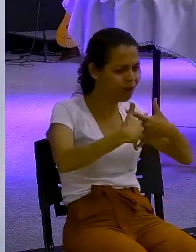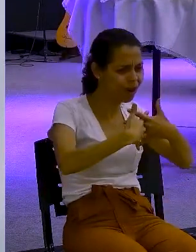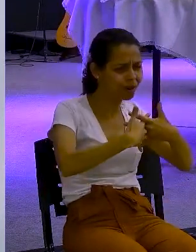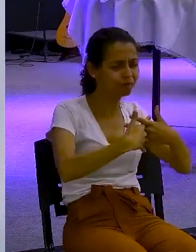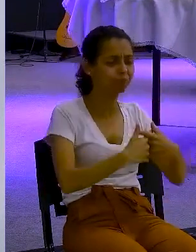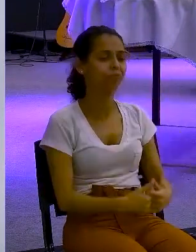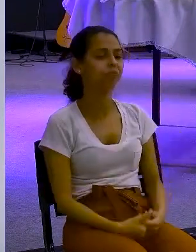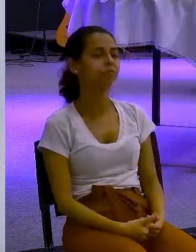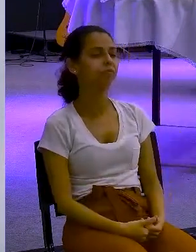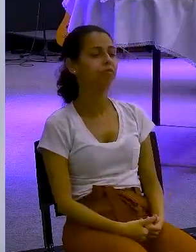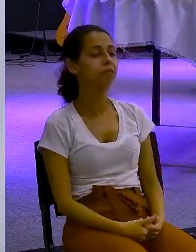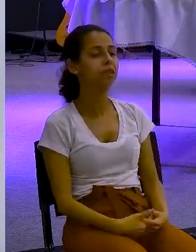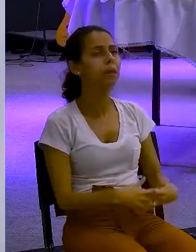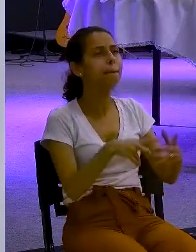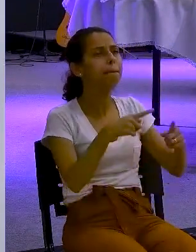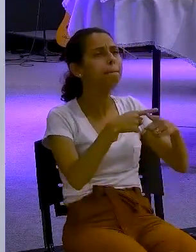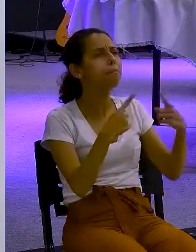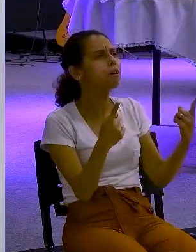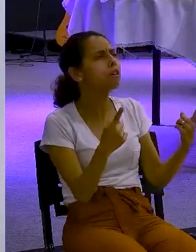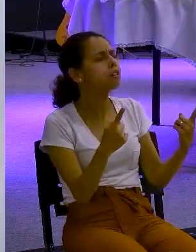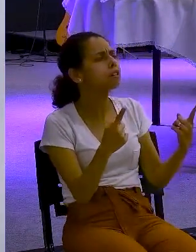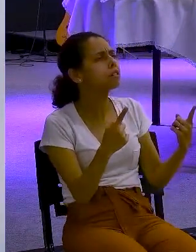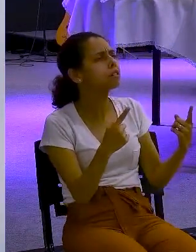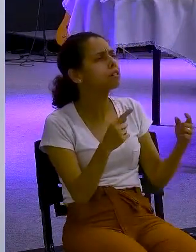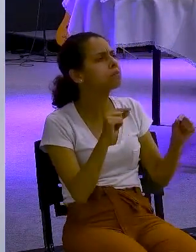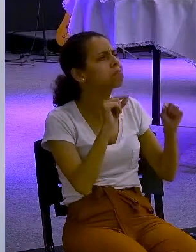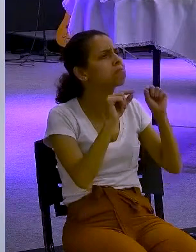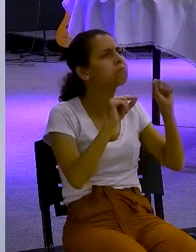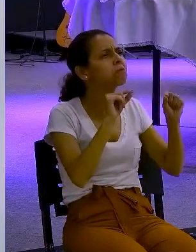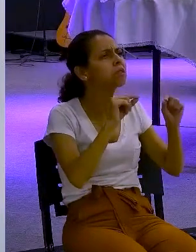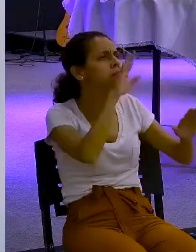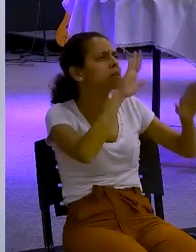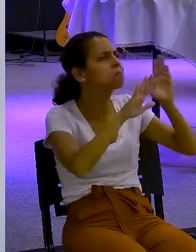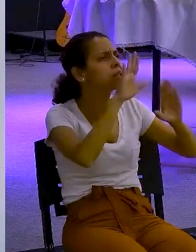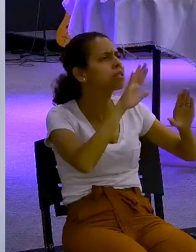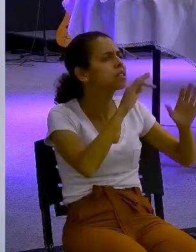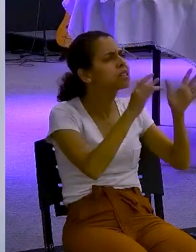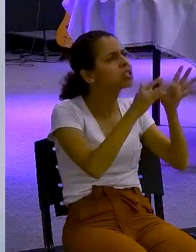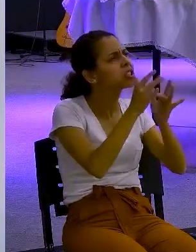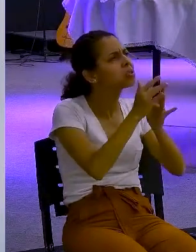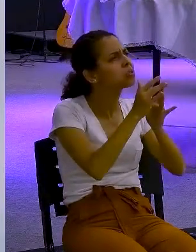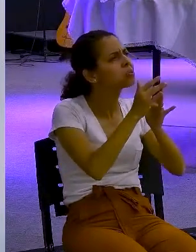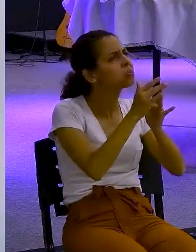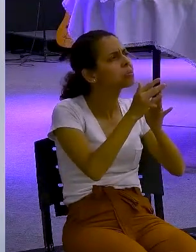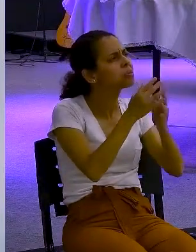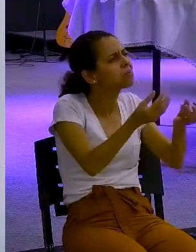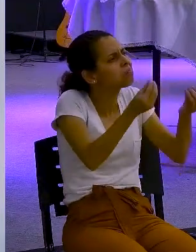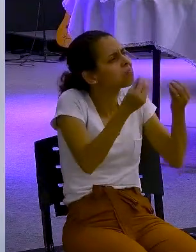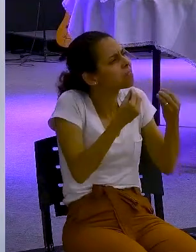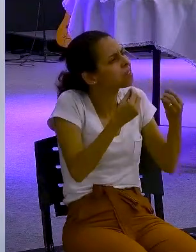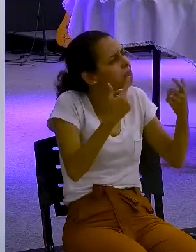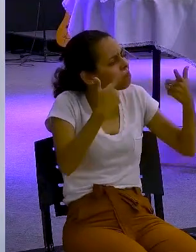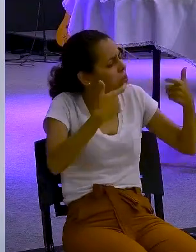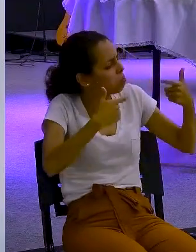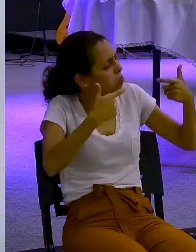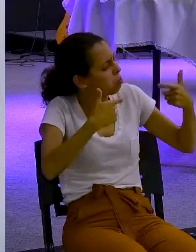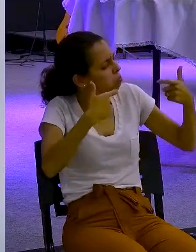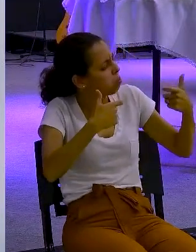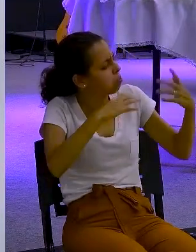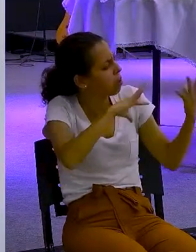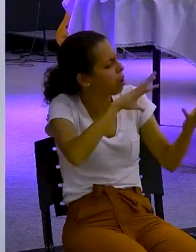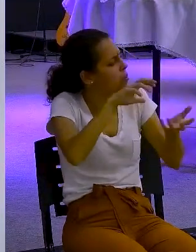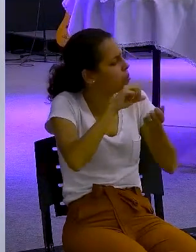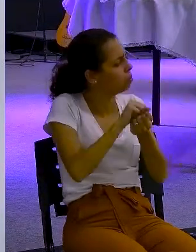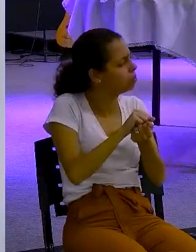Mas será que a presença de Jesus traz a guerra ao mundo? Nós veremos no texto de hoje que